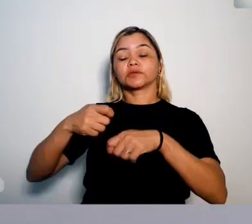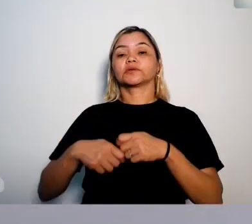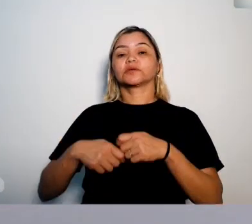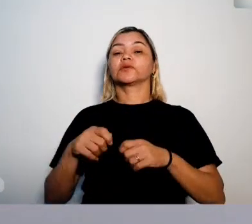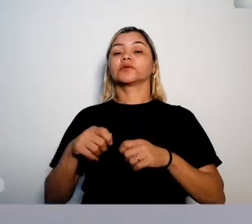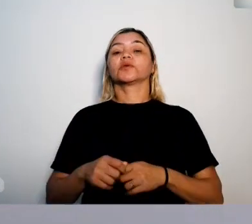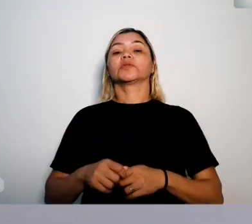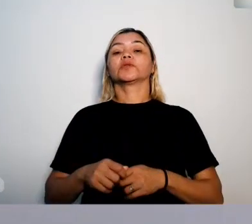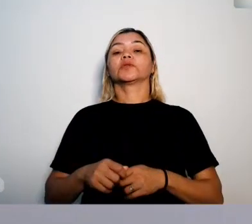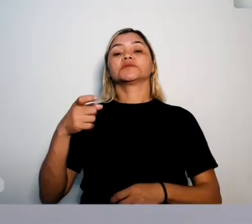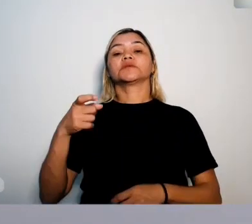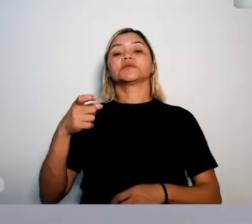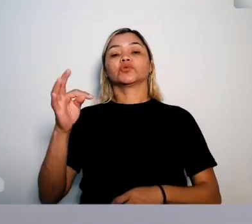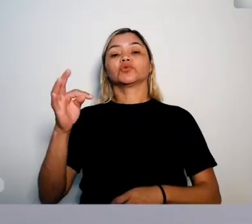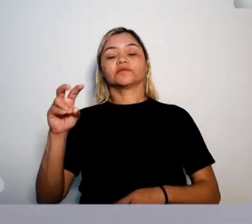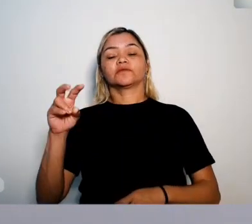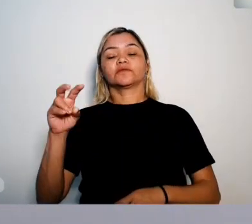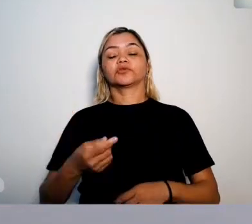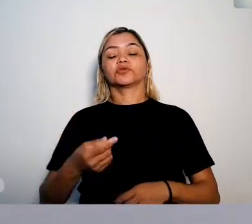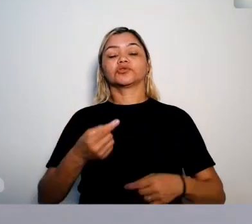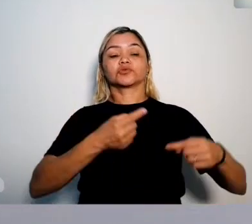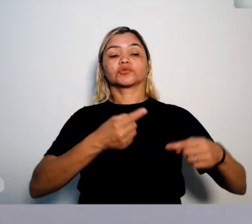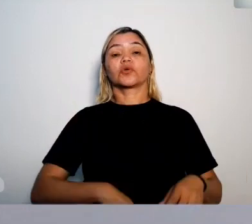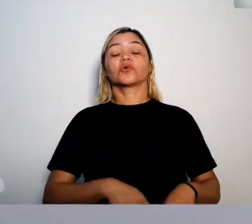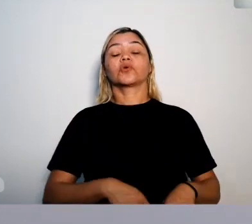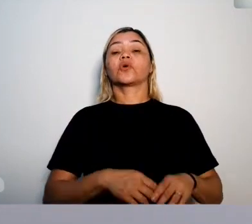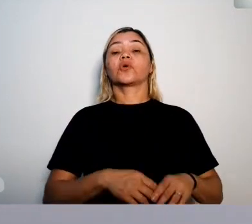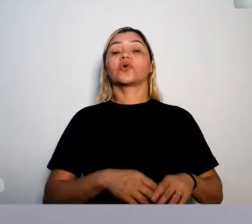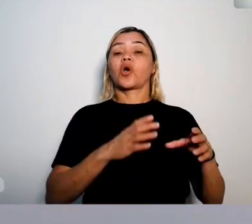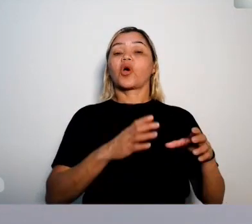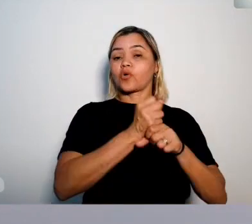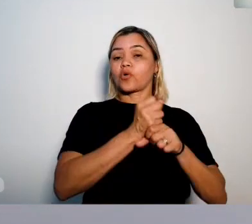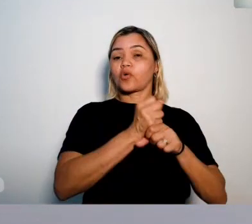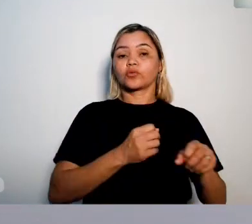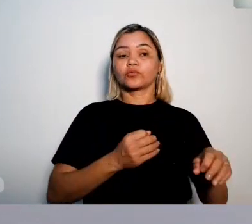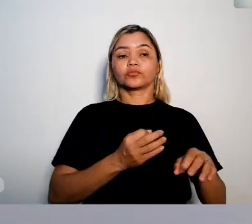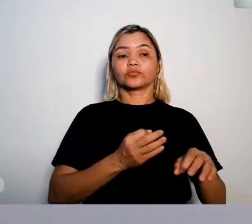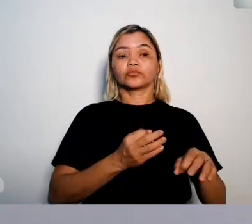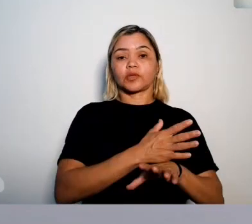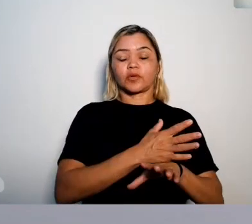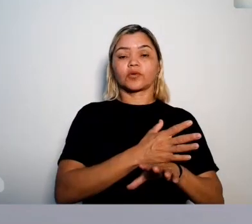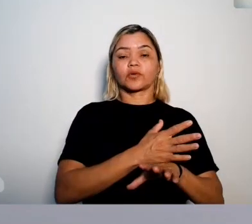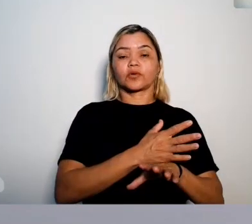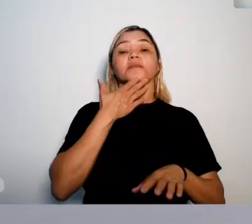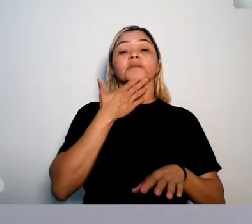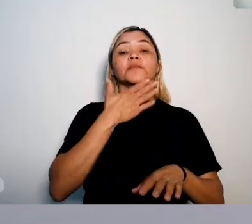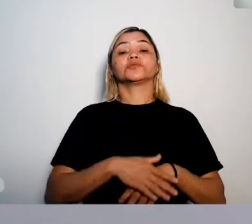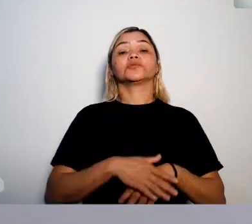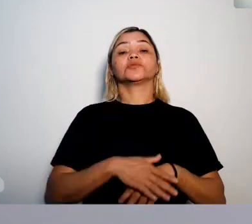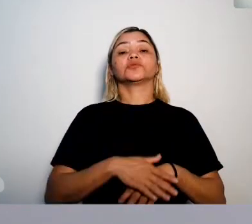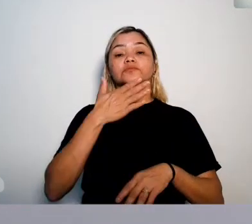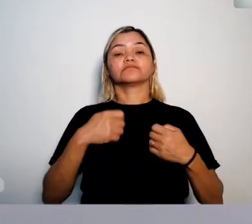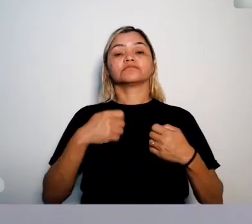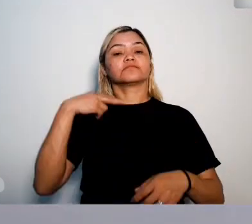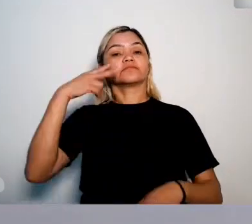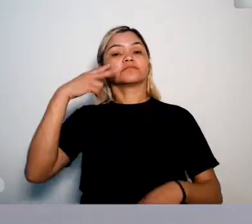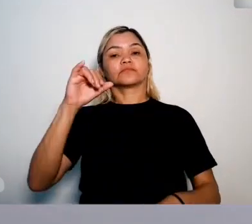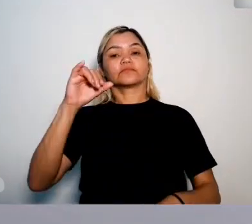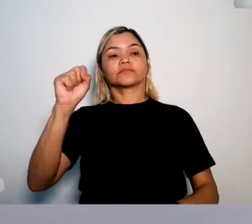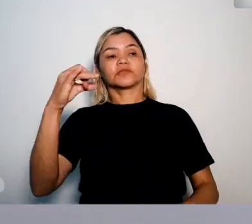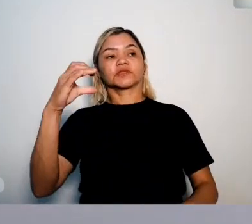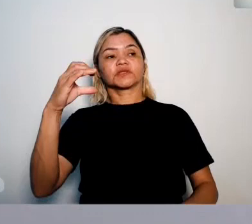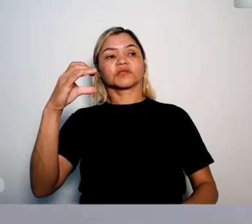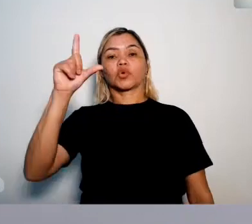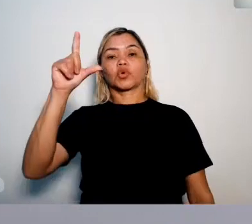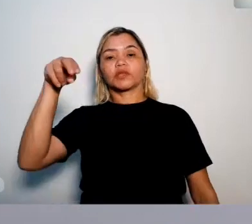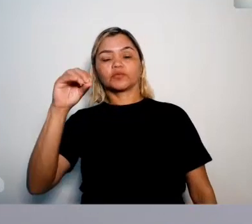Discussão e votação única. Quórum maioria absoluta. Pedido de vista solicitado pelo vereador Isaías Colino. Está em discussão a matéria.